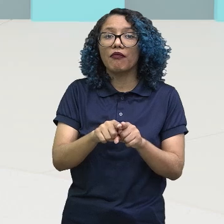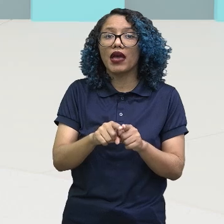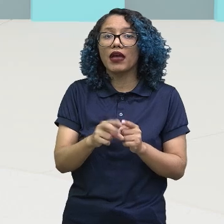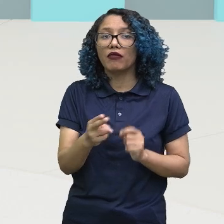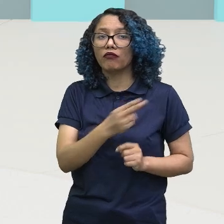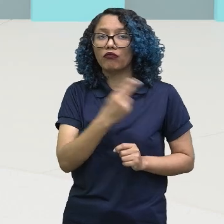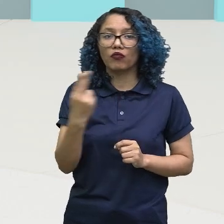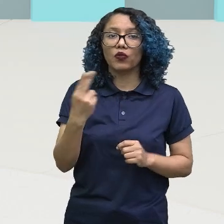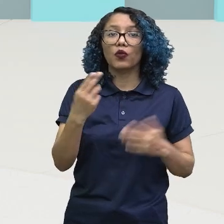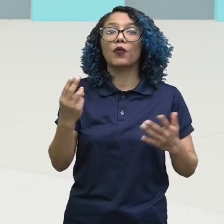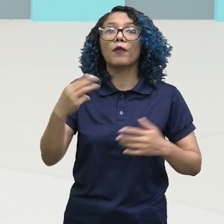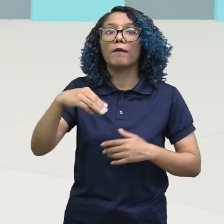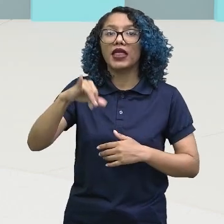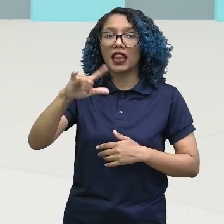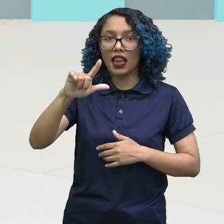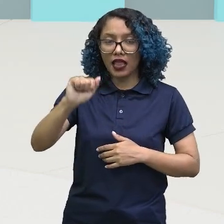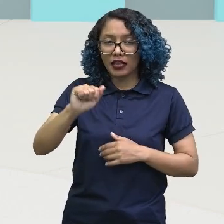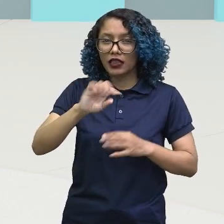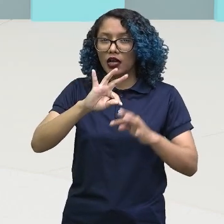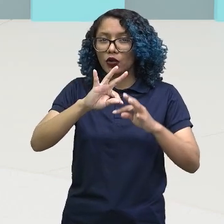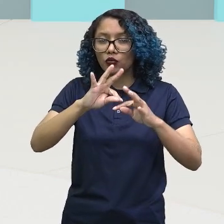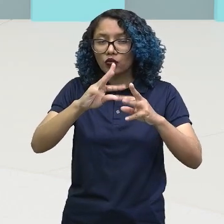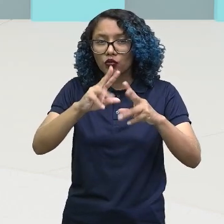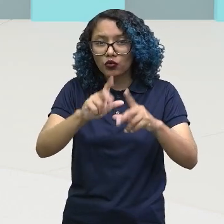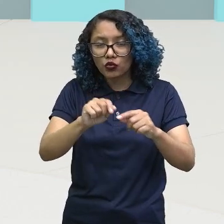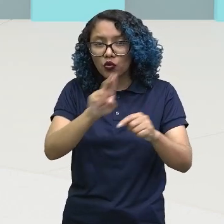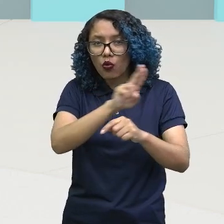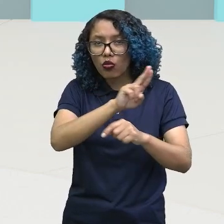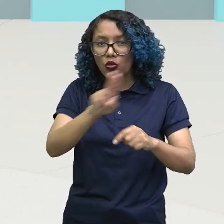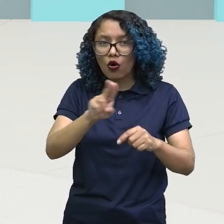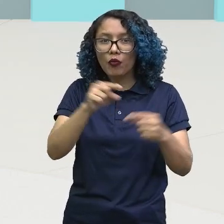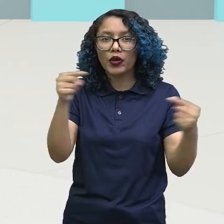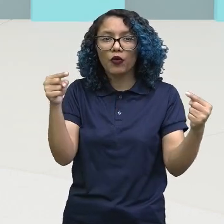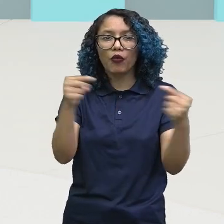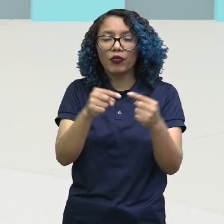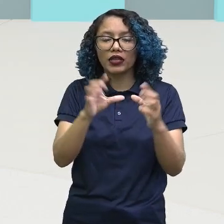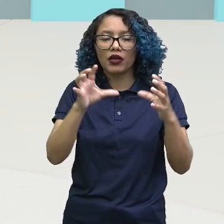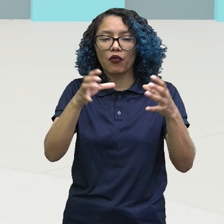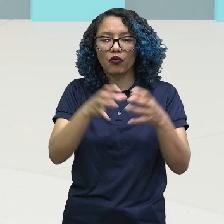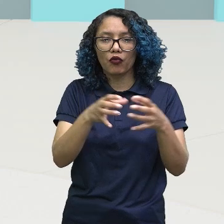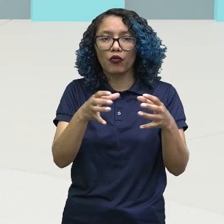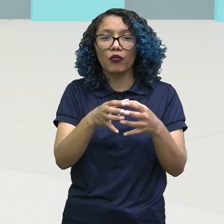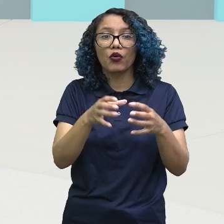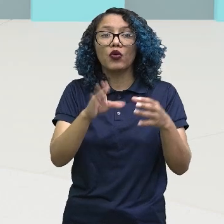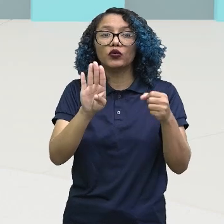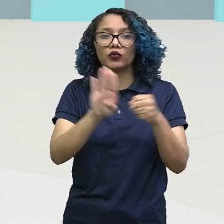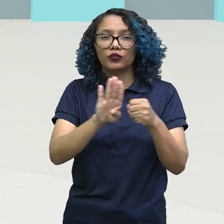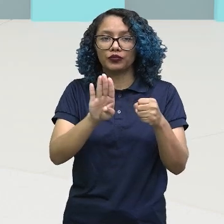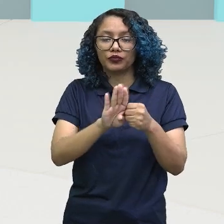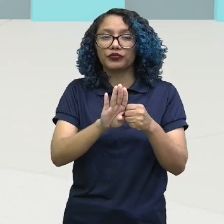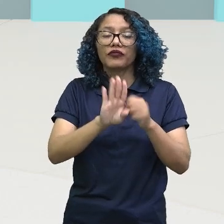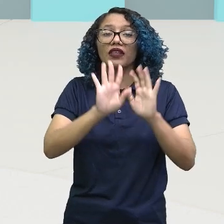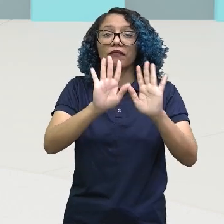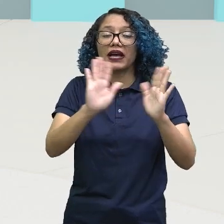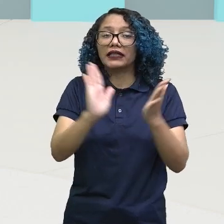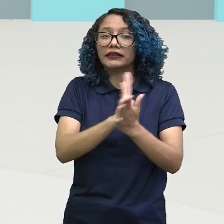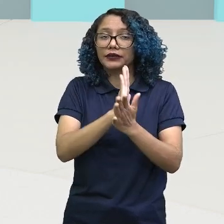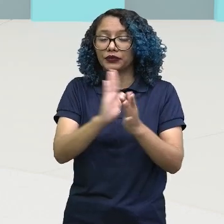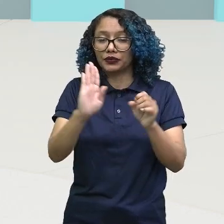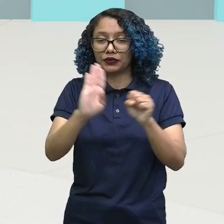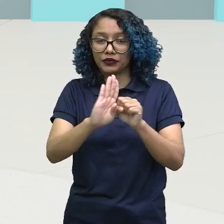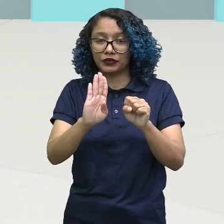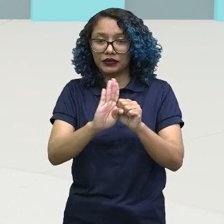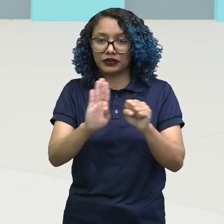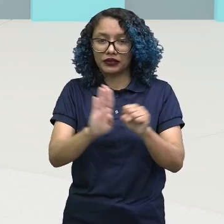Então, tudo que dá nome é substantivo, ok? Só que existem alguns substantivos que